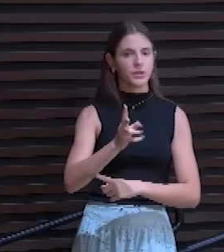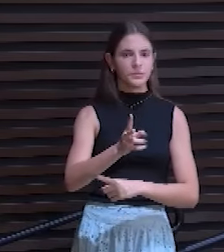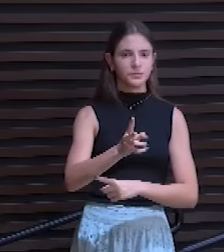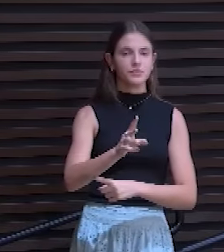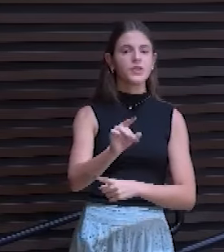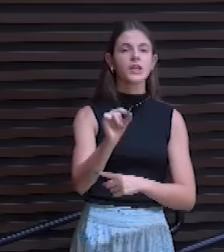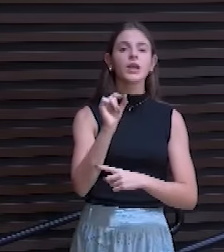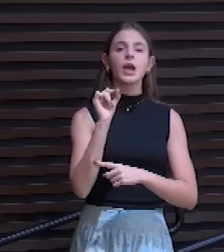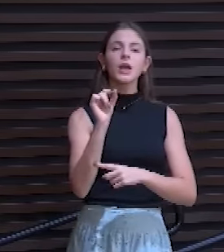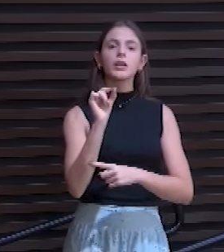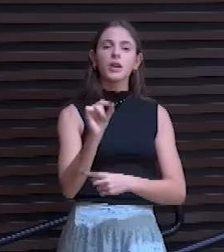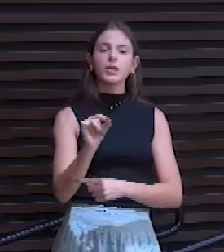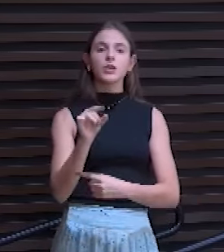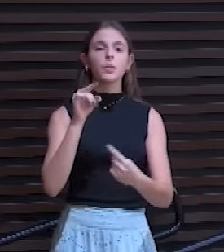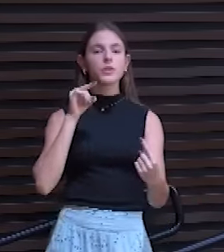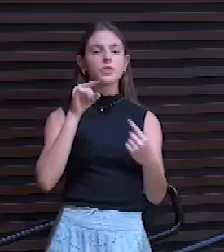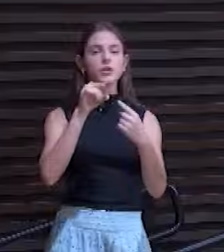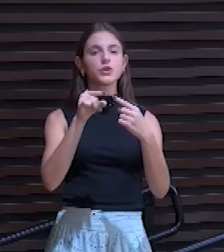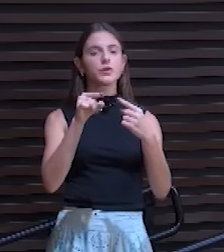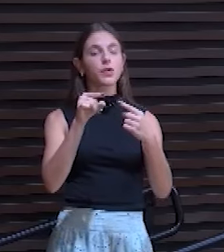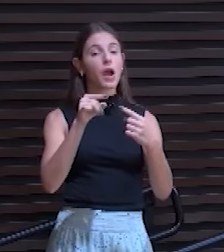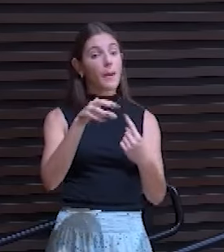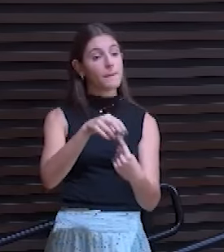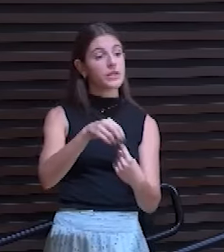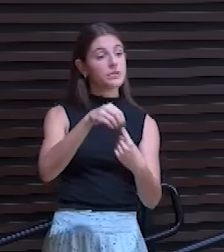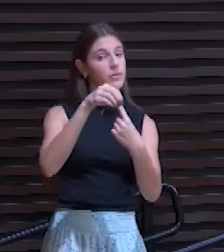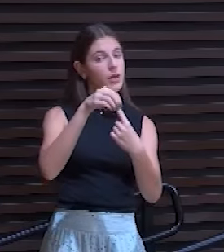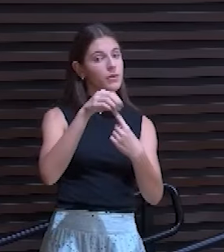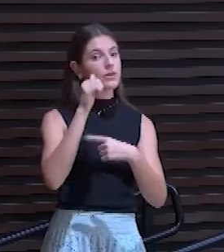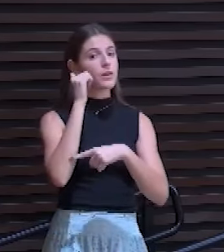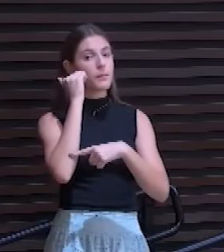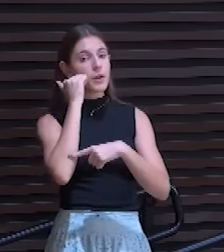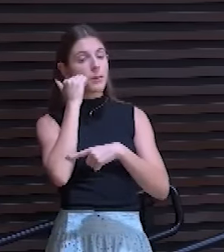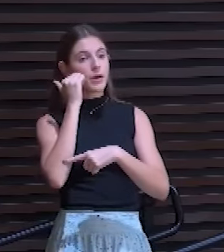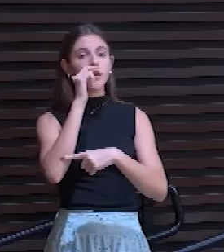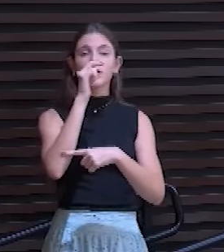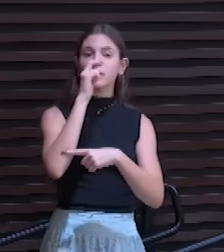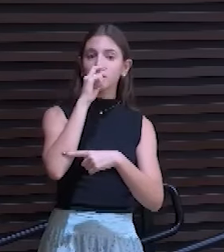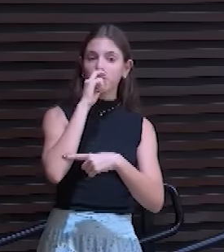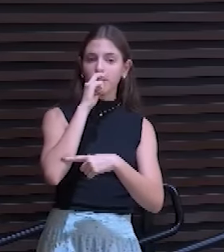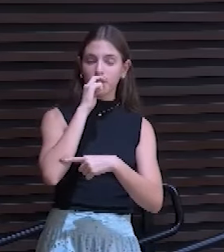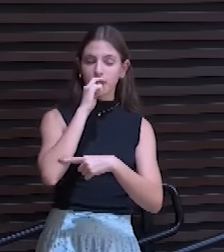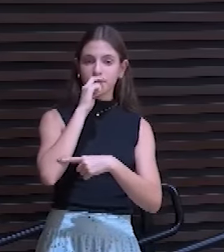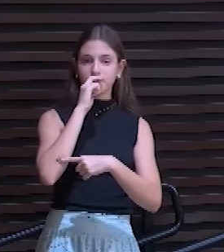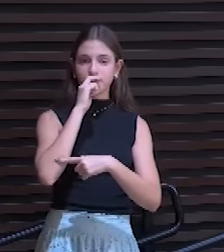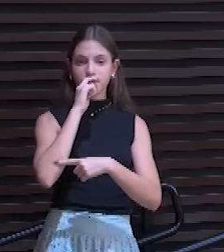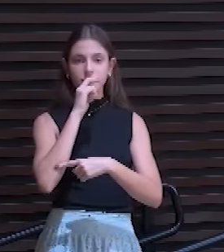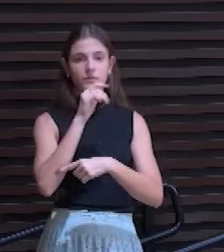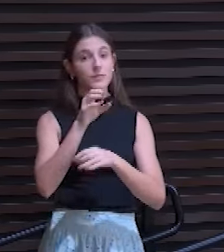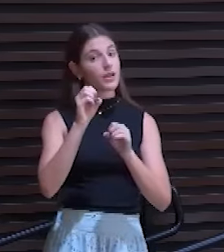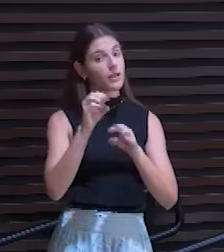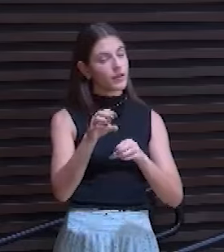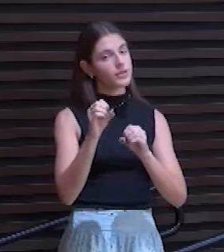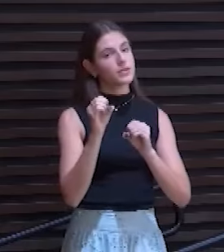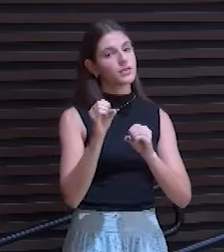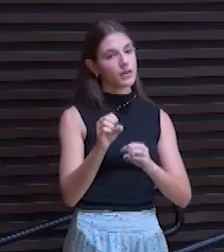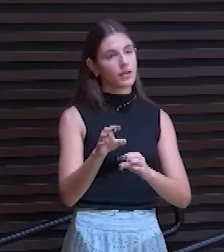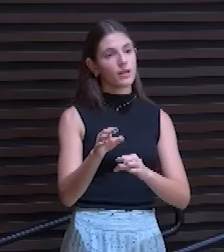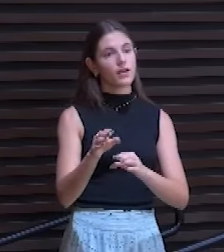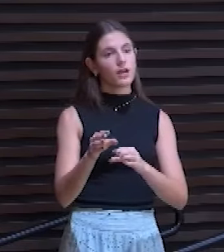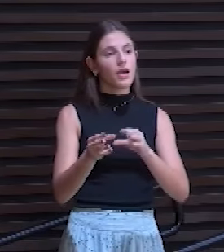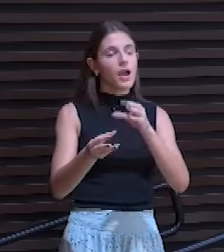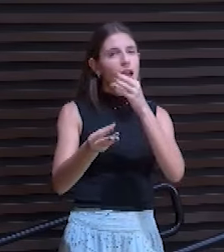é o fim principal dos pais? Ou qual deveria ser o fim principal dos pais? Ensinar,